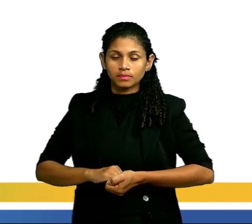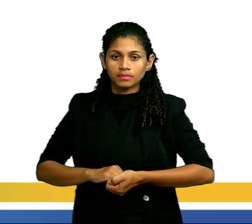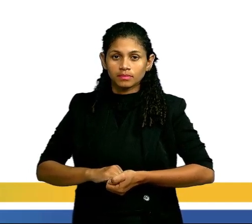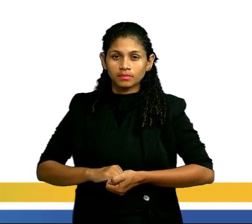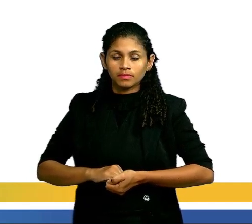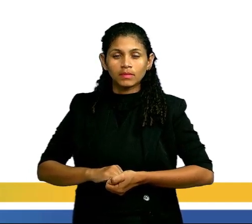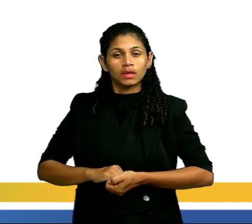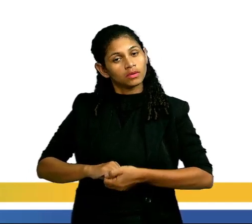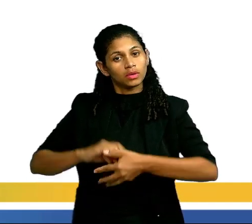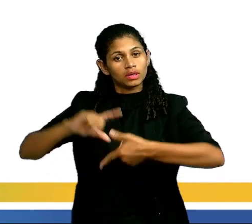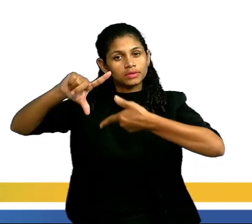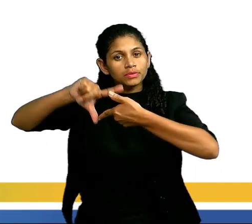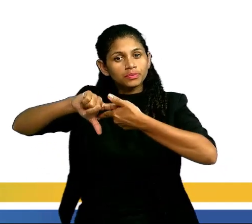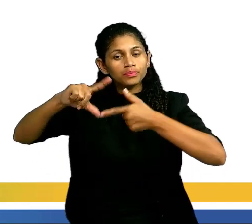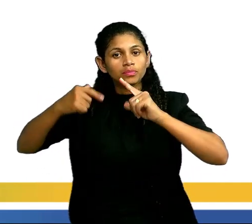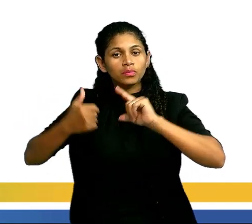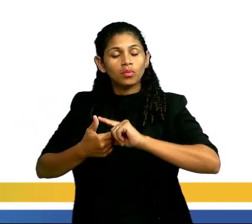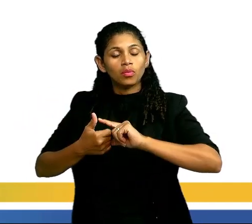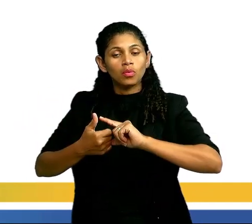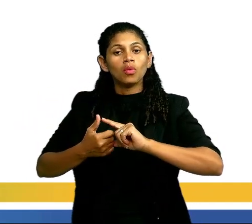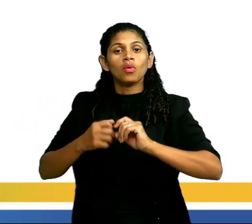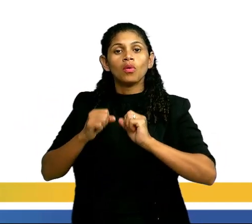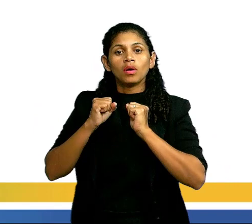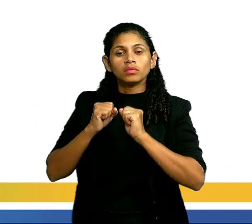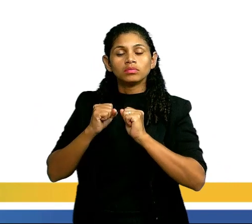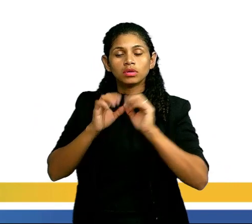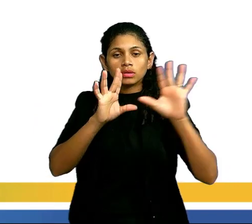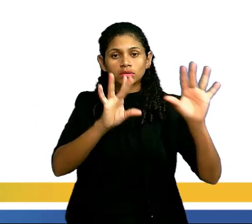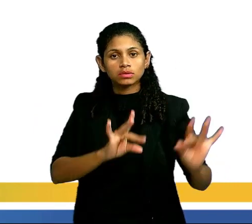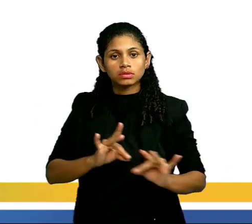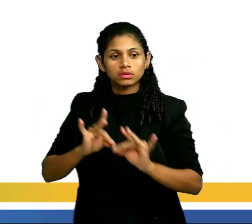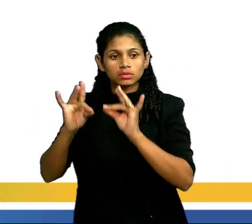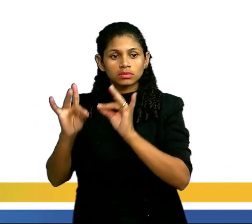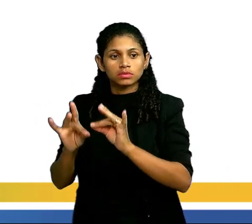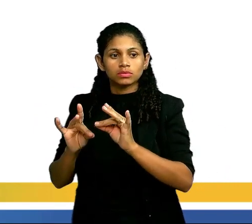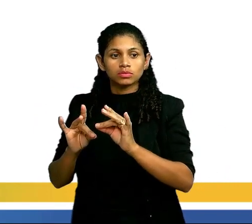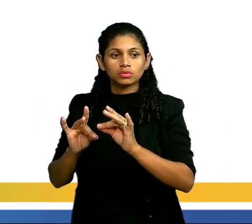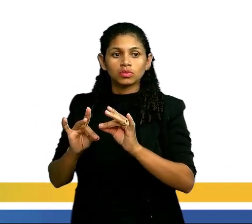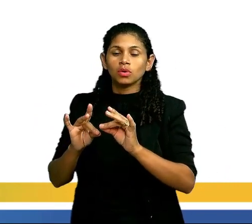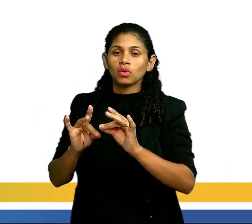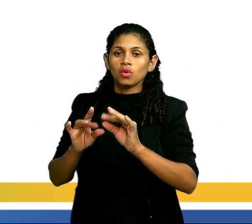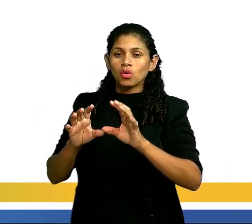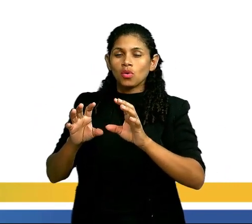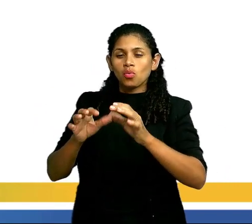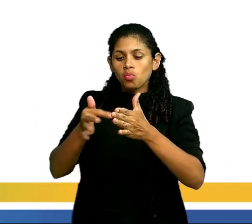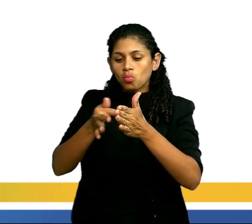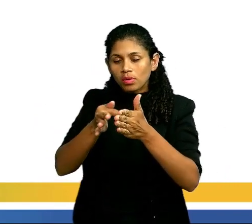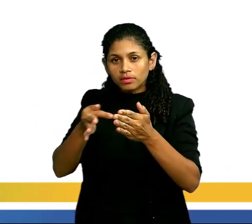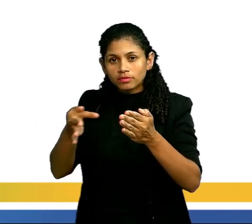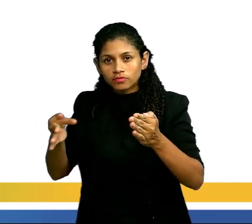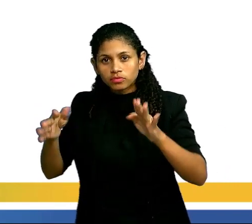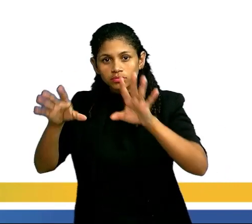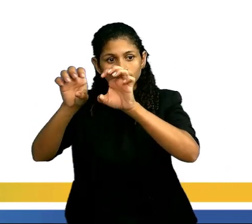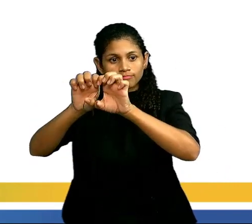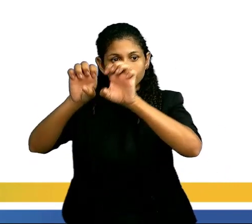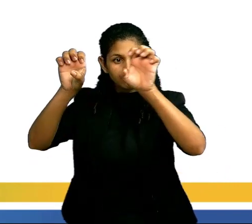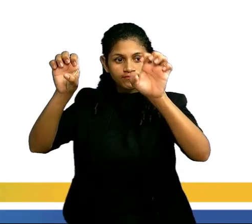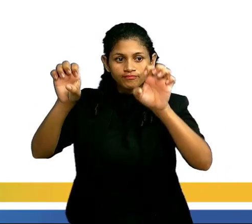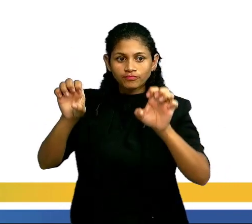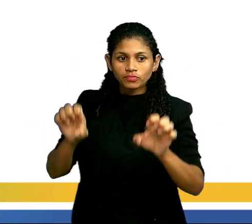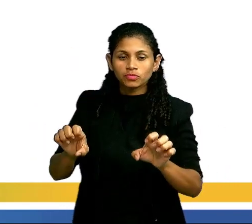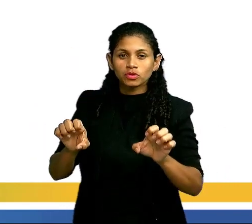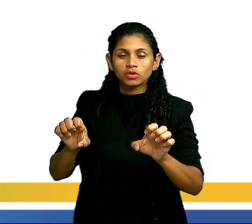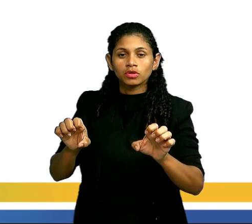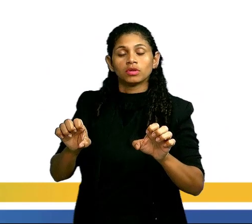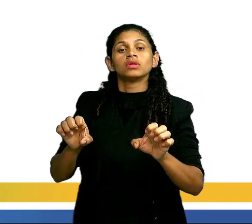essa geometria ela pode trazer para a gente um arranjo molecular. Então, nós podemos ter uma fórmula estrutural, uma fórmula